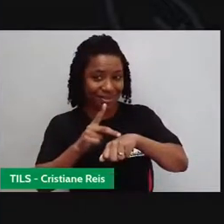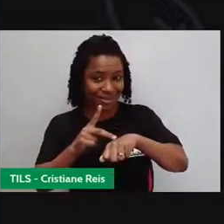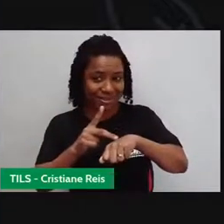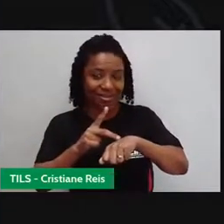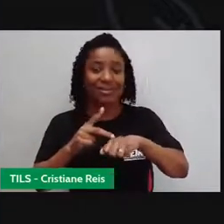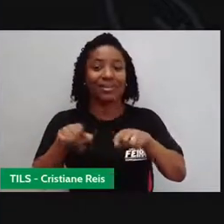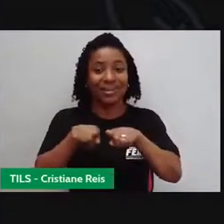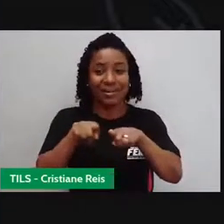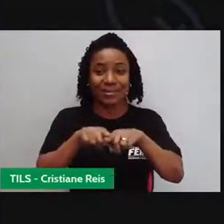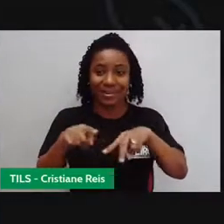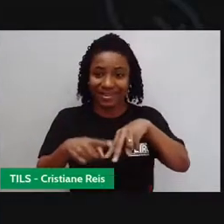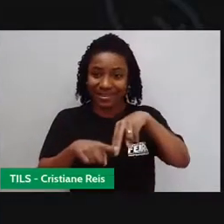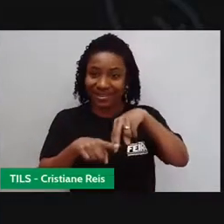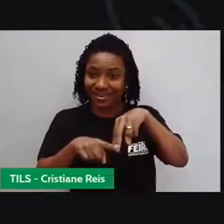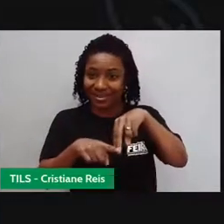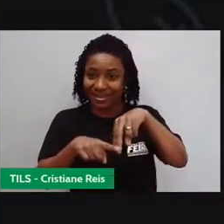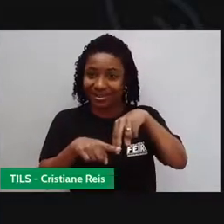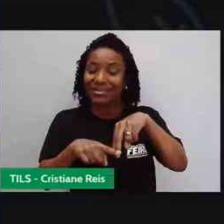calças pretas também.